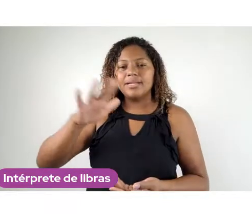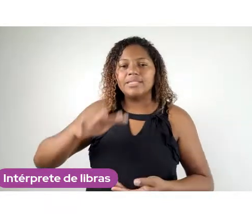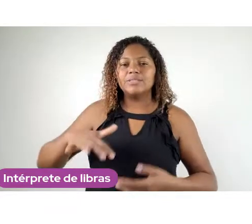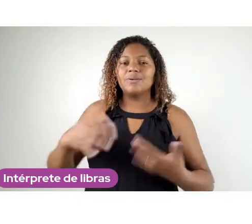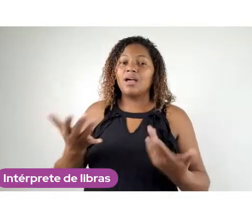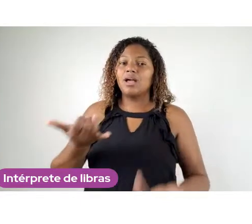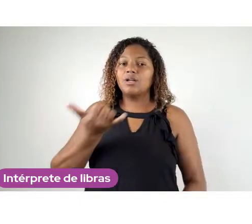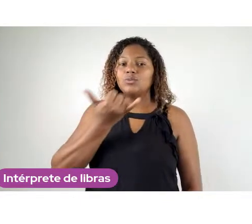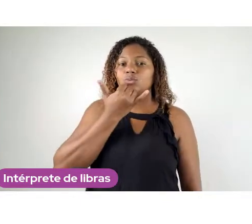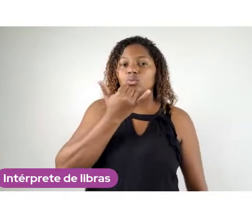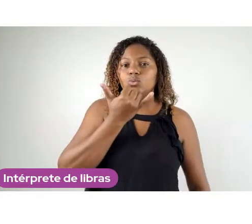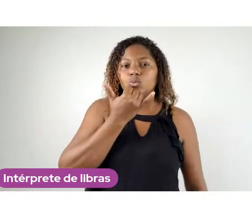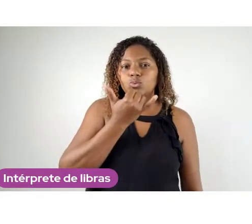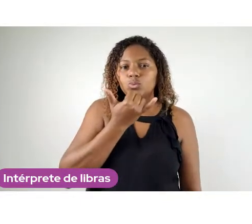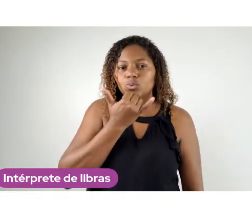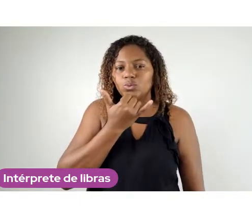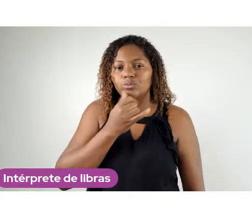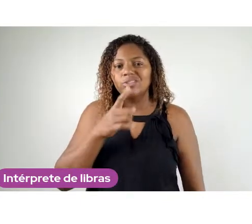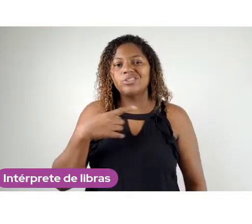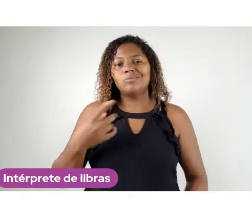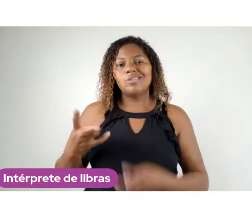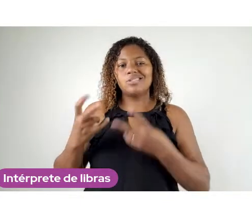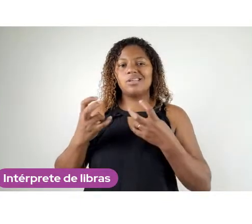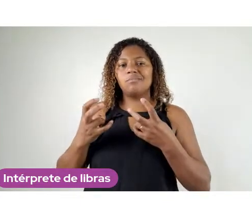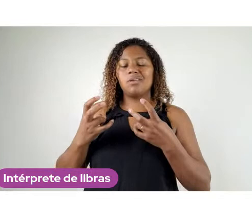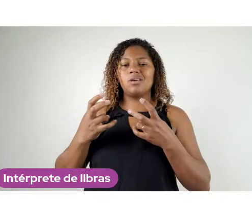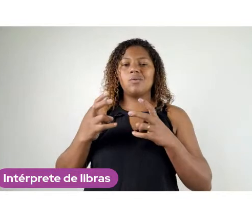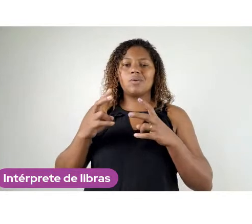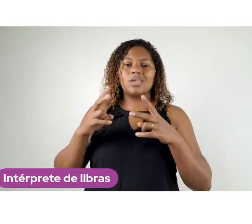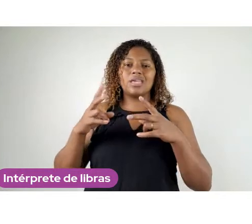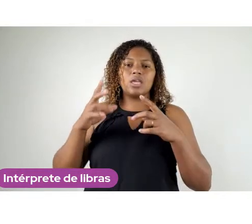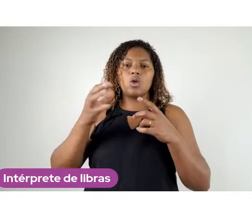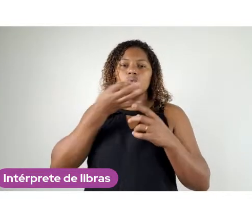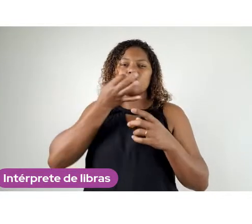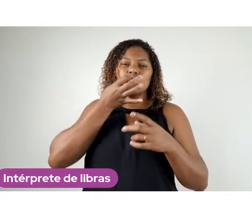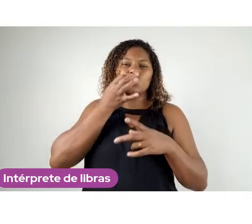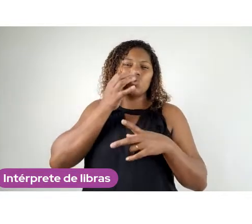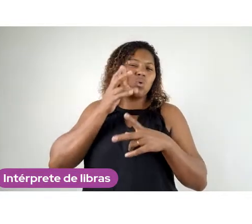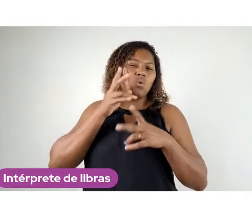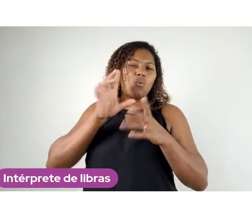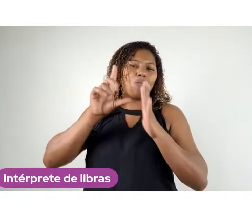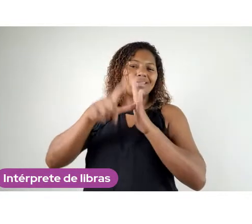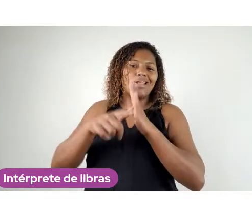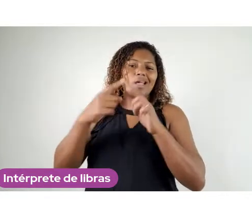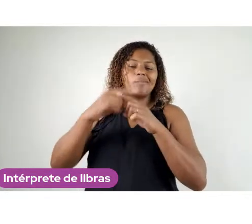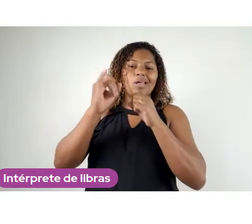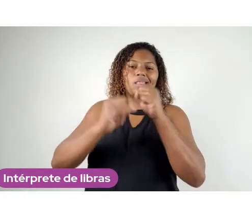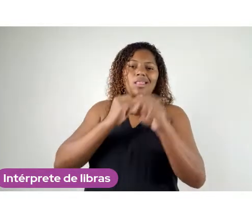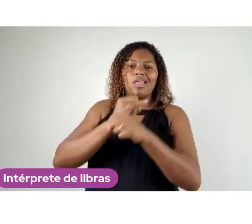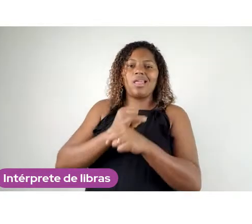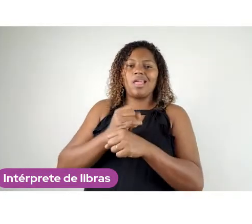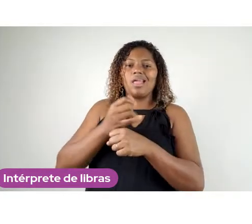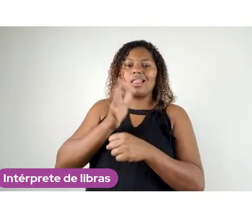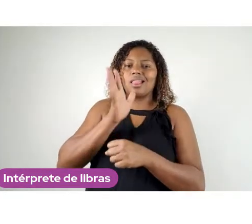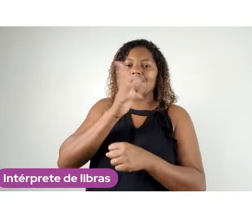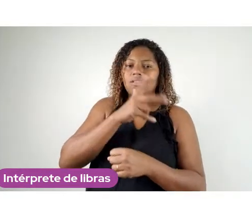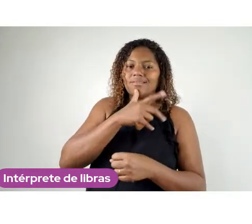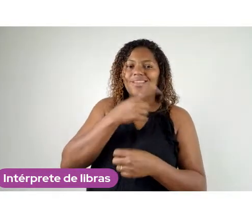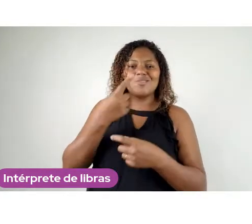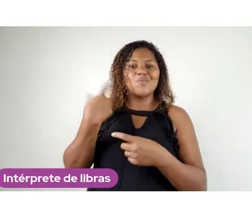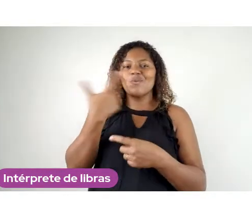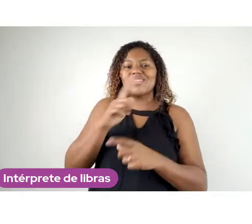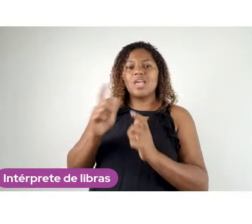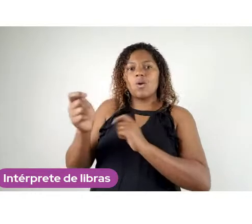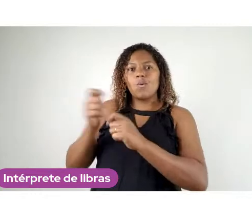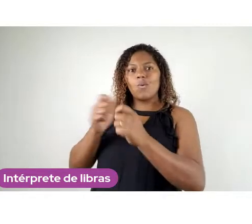desculpa, a gente, né, viu que estava com alguns atrasos no som, infelizmente é a internet, então a gente não consegue controlar. A